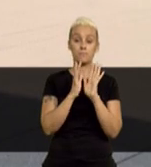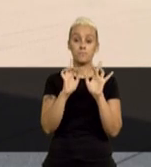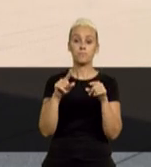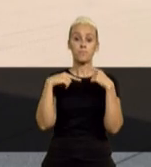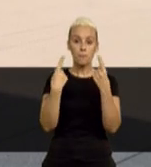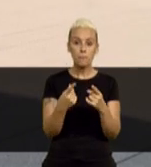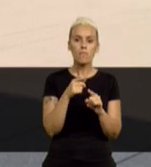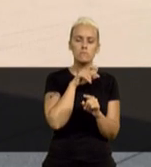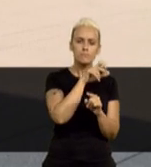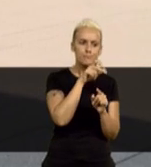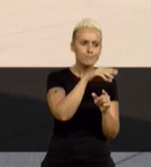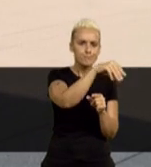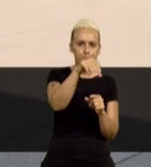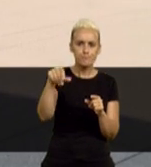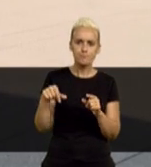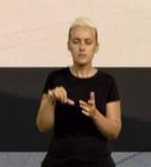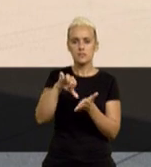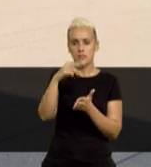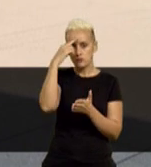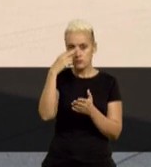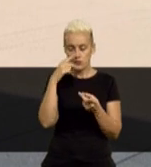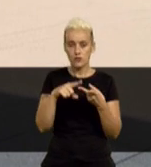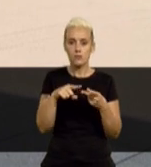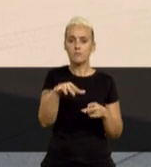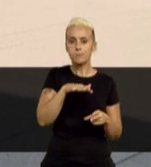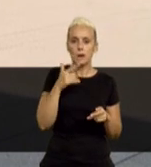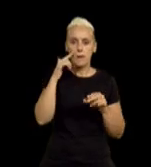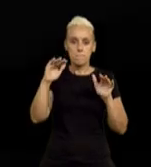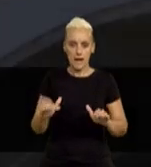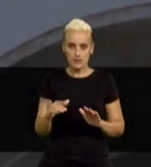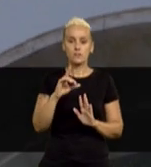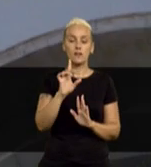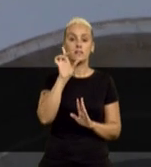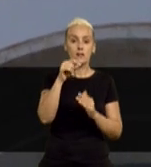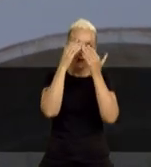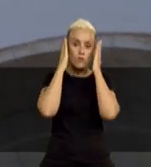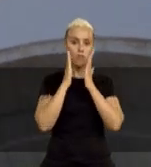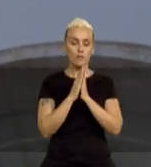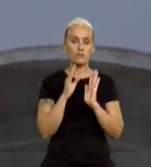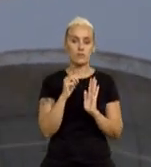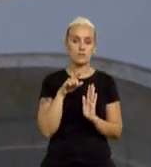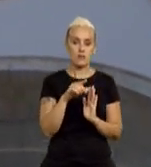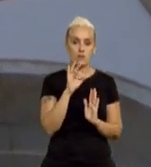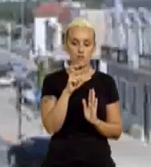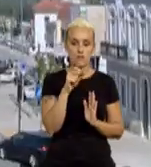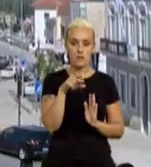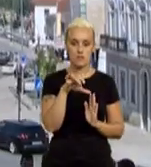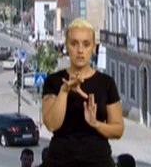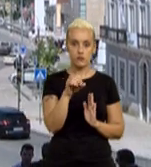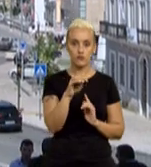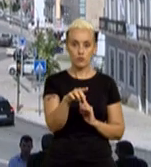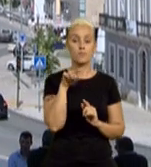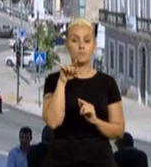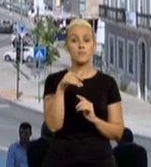concerto, o festival vai passar por vários locais do Centro Histórico de Coimbra, nomeadamente pela Sua Baixa, e pelo Convento de São Francisco, onde atuarão